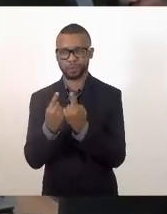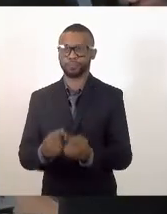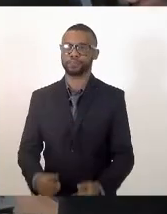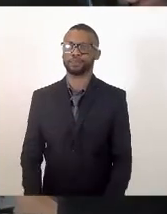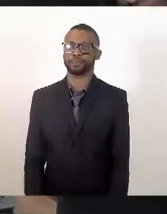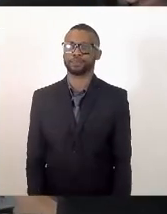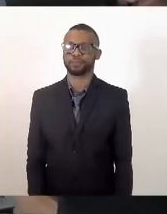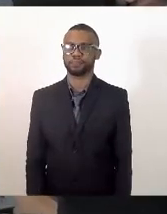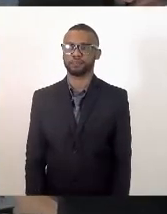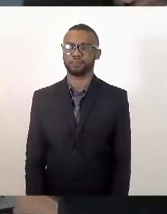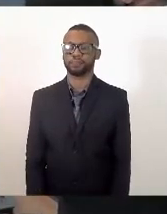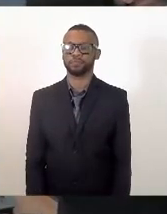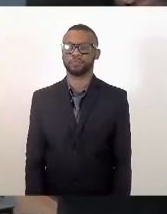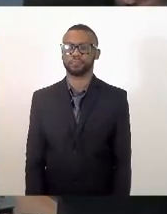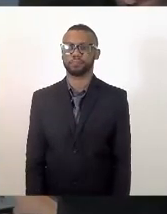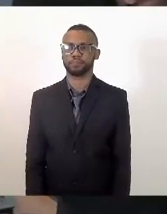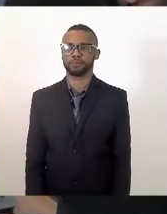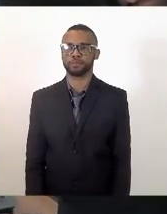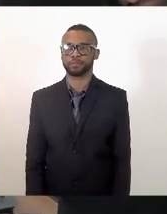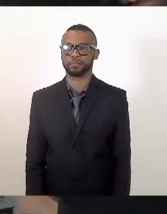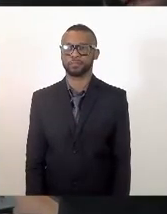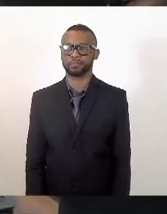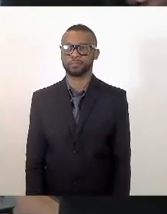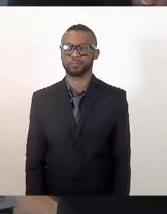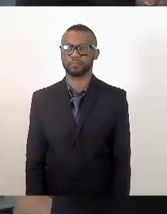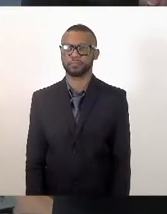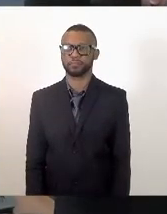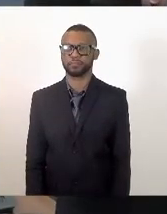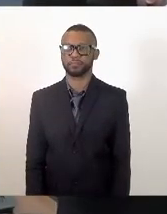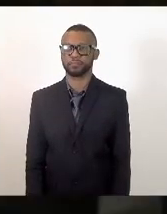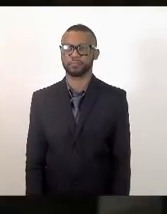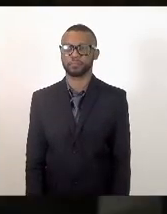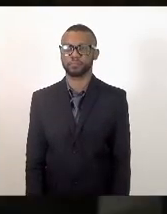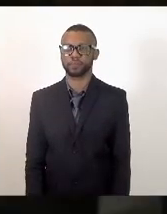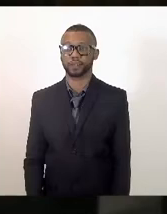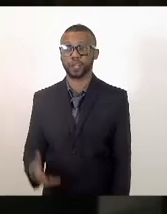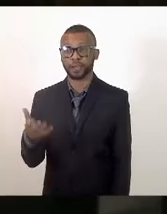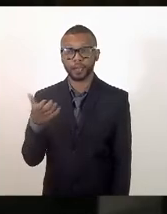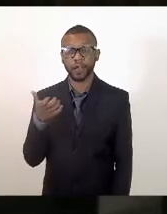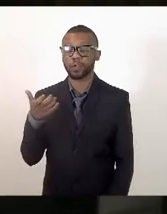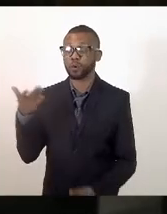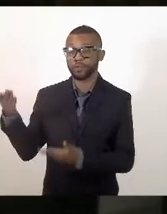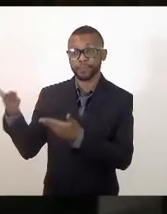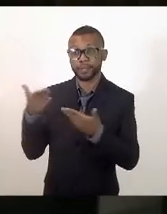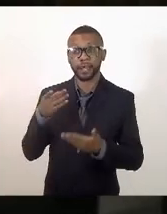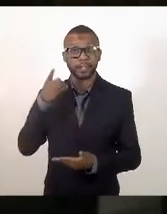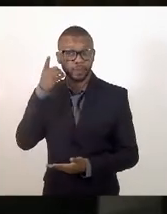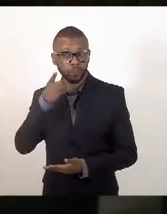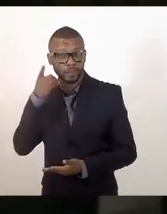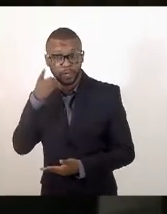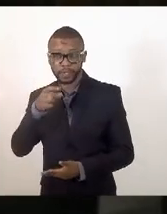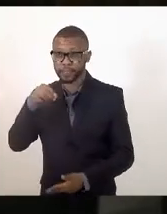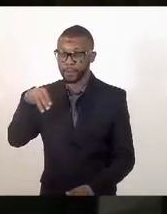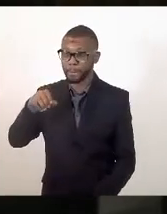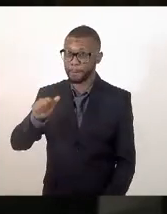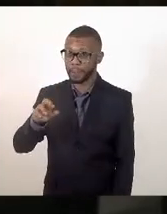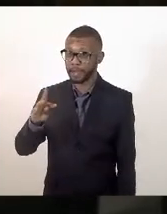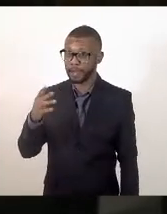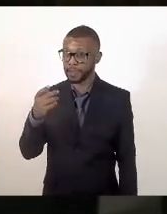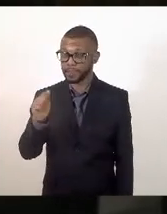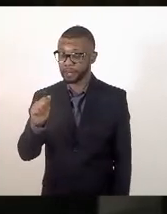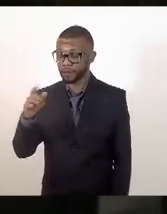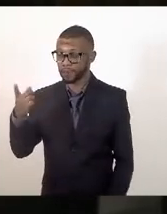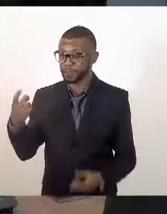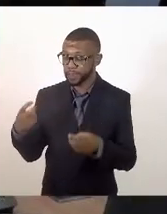Boa tarde, presidente. Quero convidar a deputada Marta para estar conosco aqui na